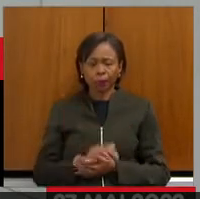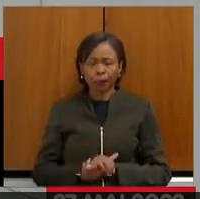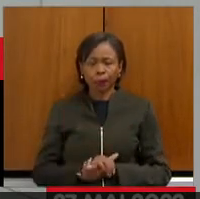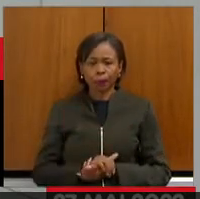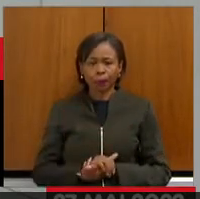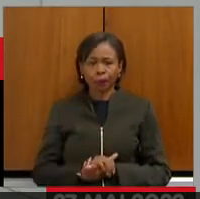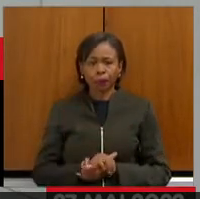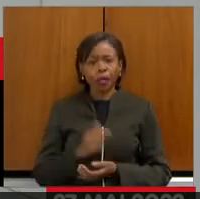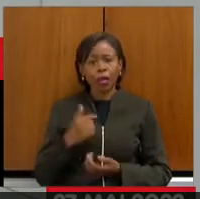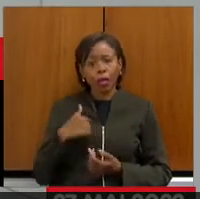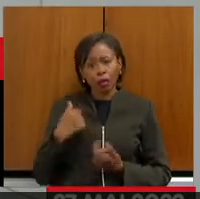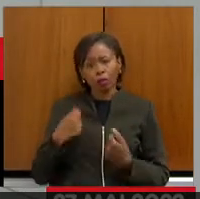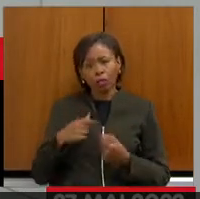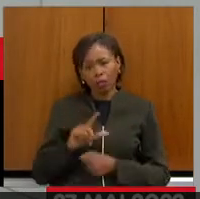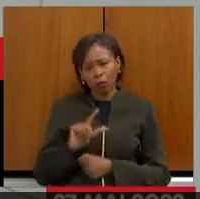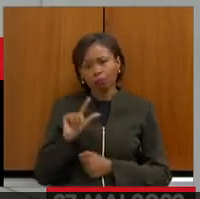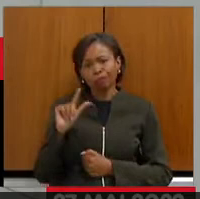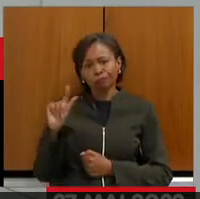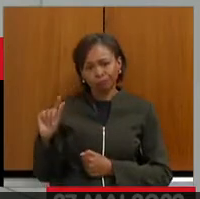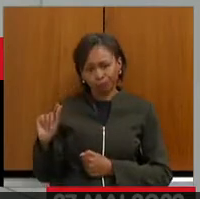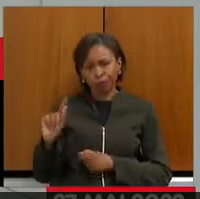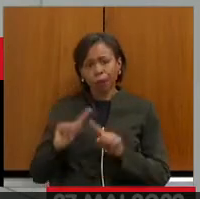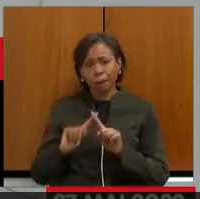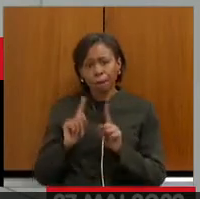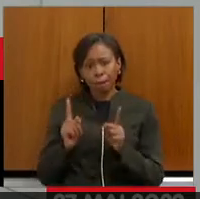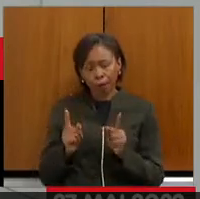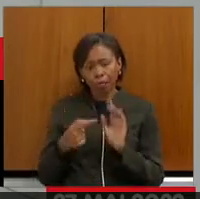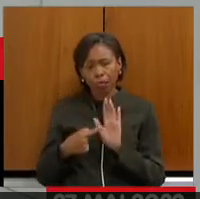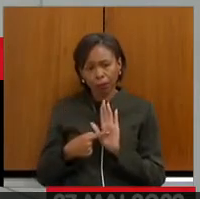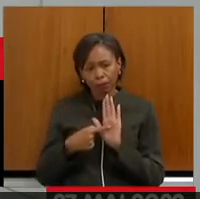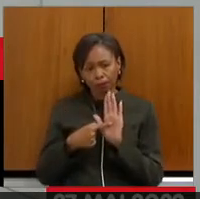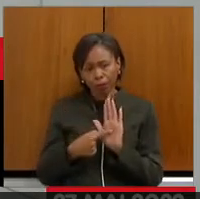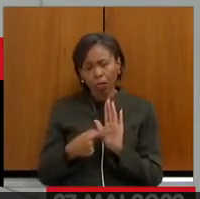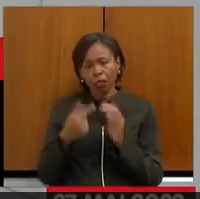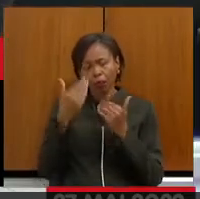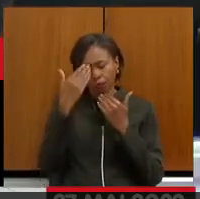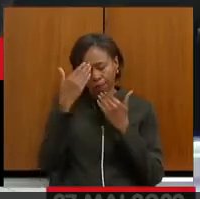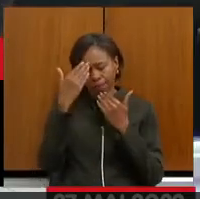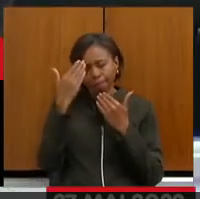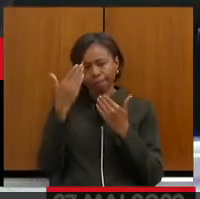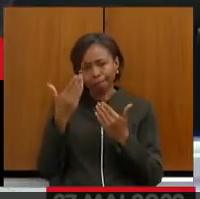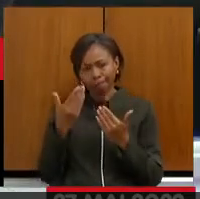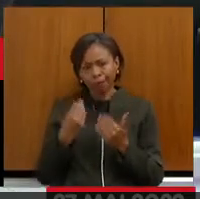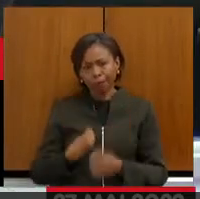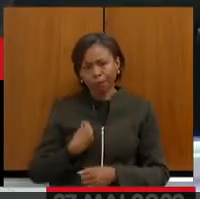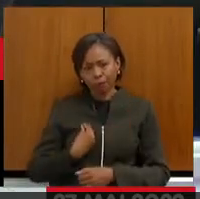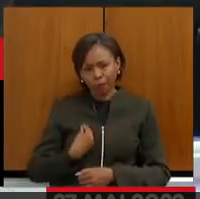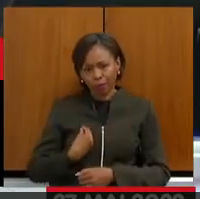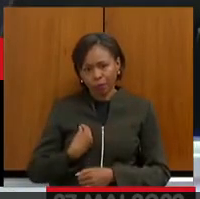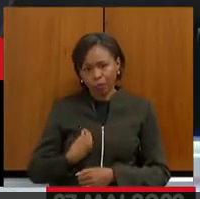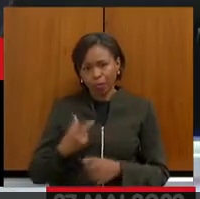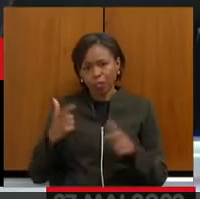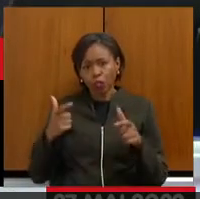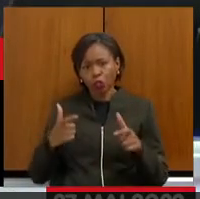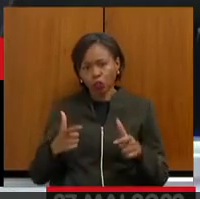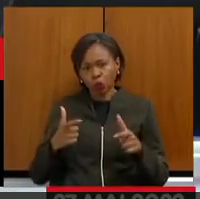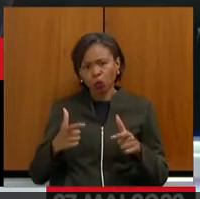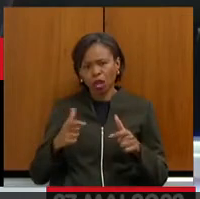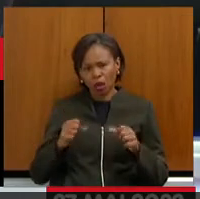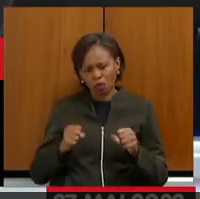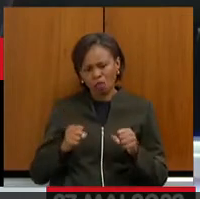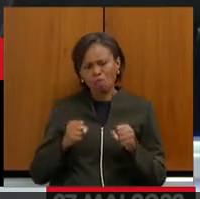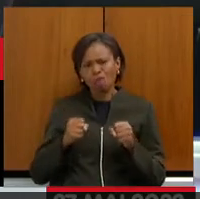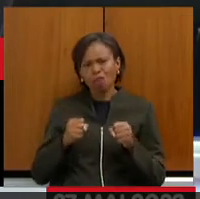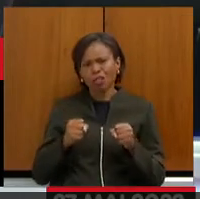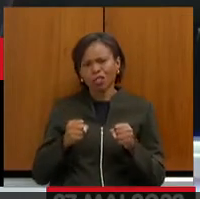tive que ir mas gostaria de deixar registrado o meu agradecimento por poder participar de espaço tão potente para